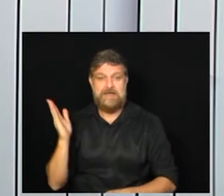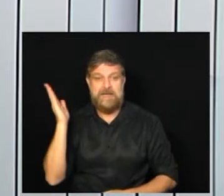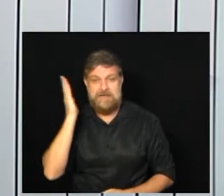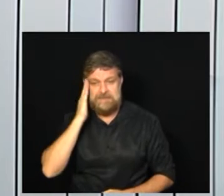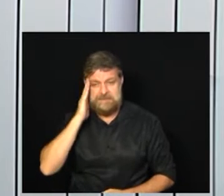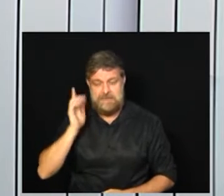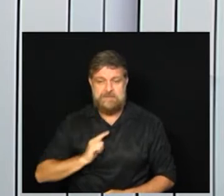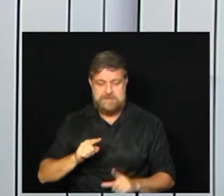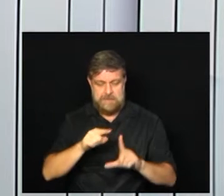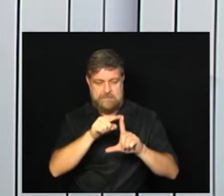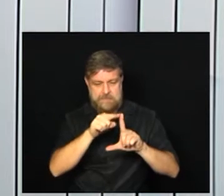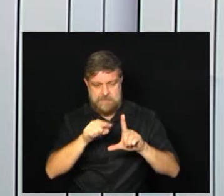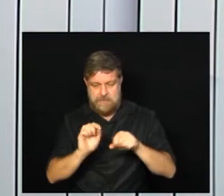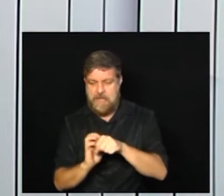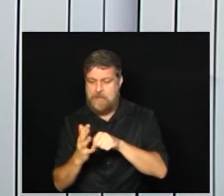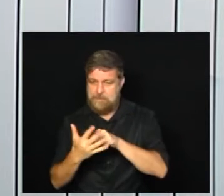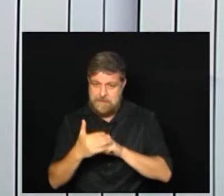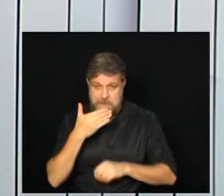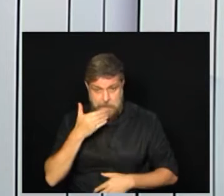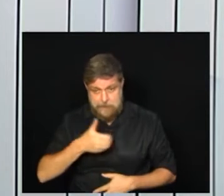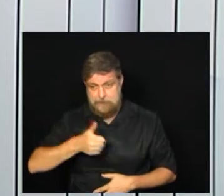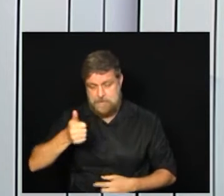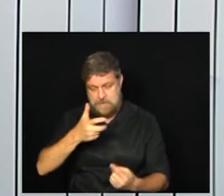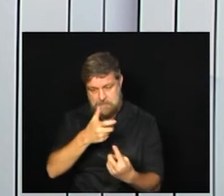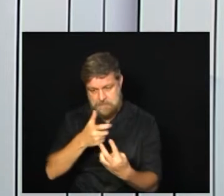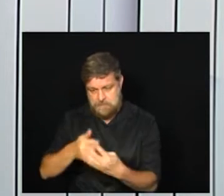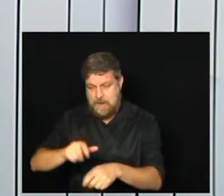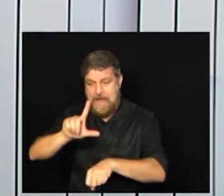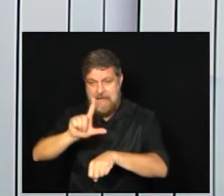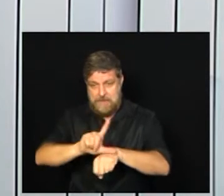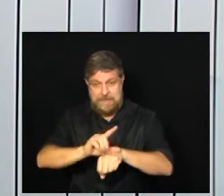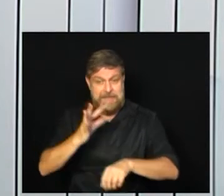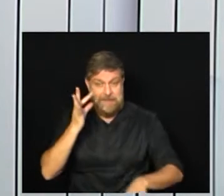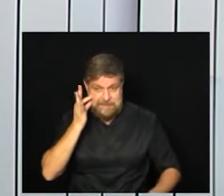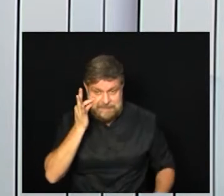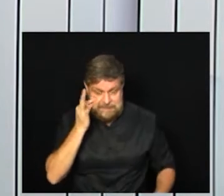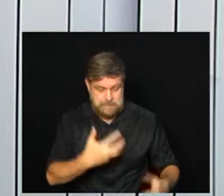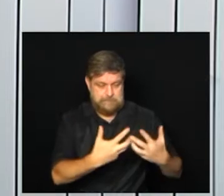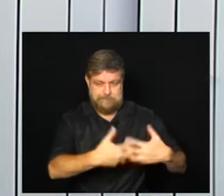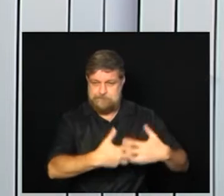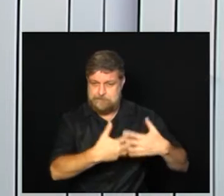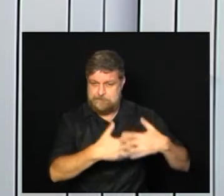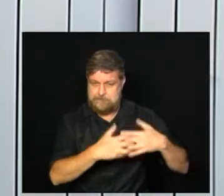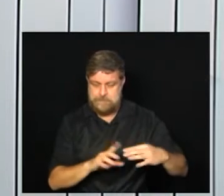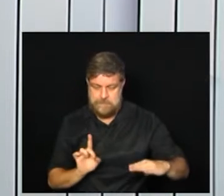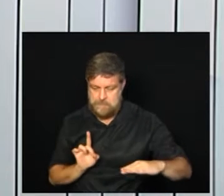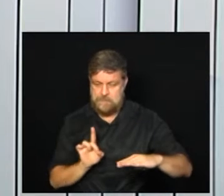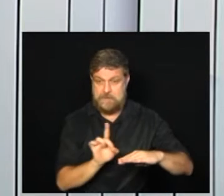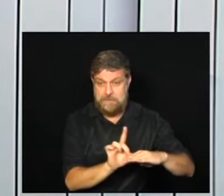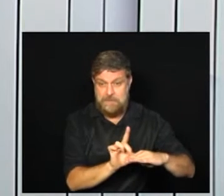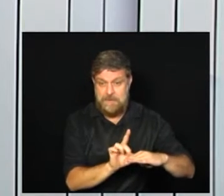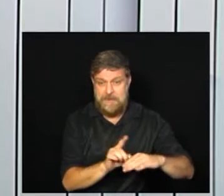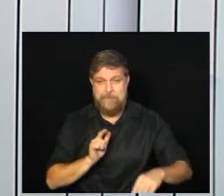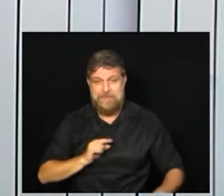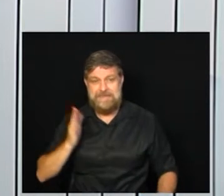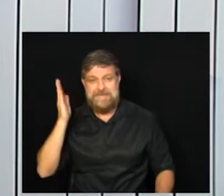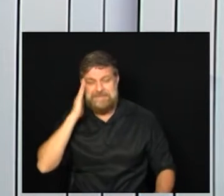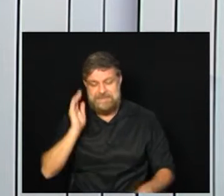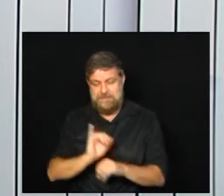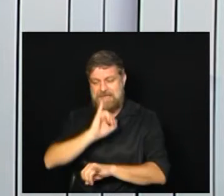continuar melhorando com o avanço da vacinação, claro que as lojas físicas vão voltar com estes consumidores, mas com o acesso